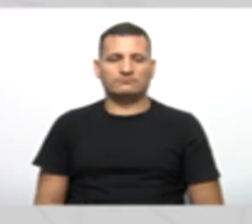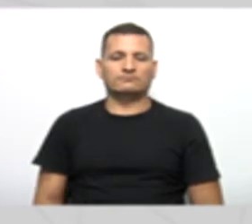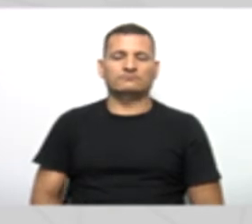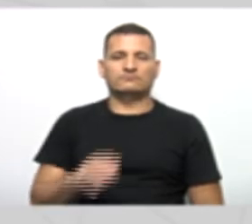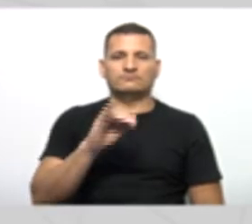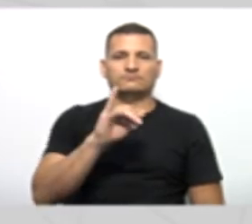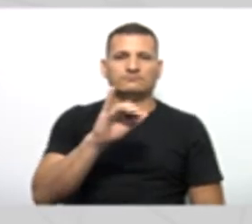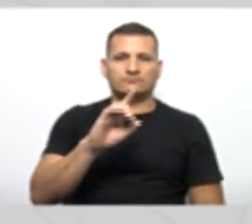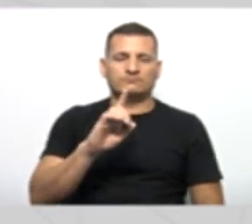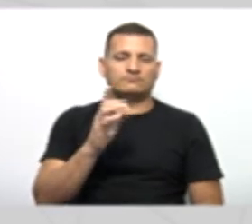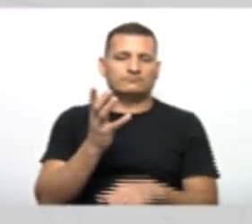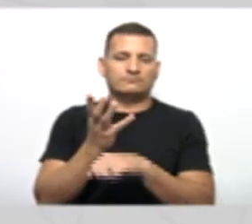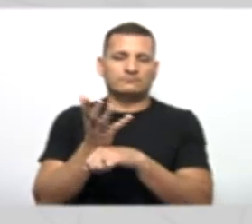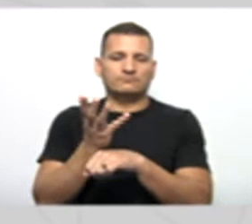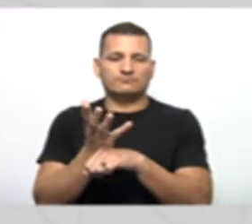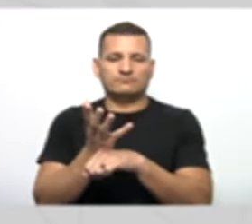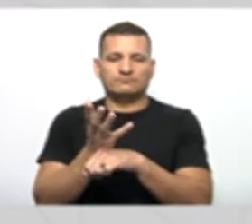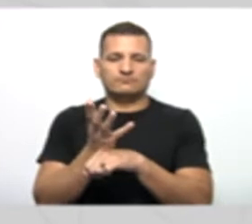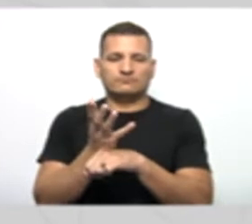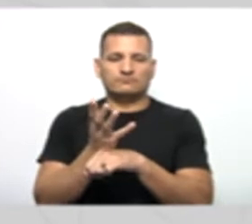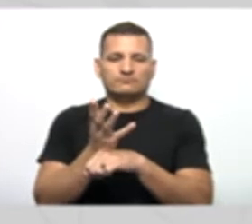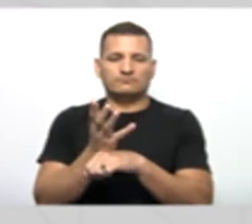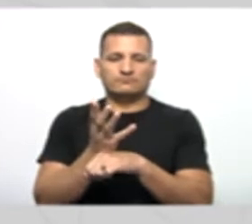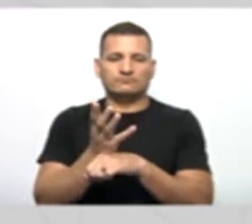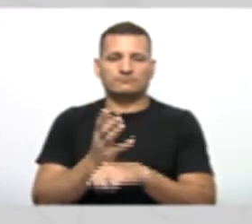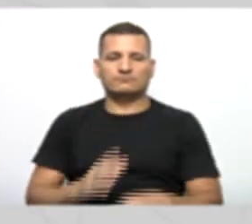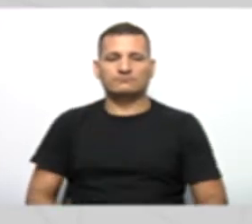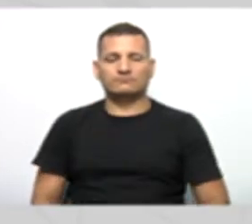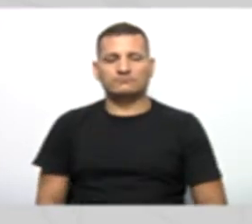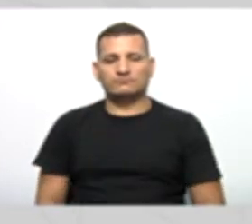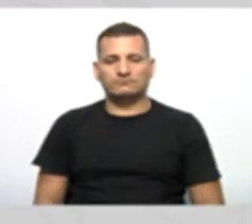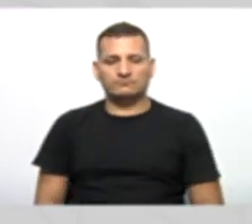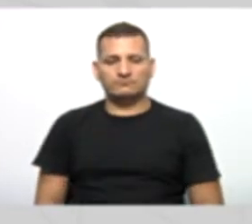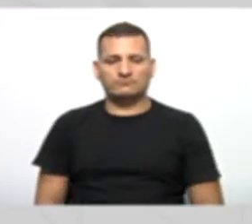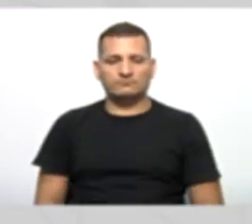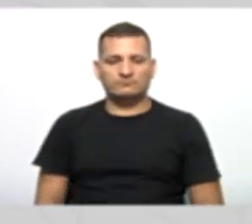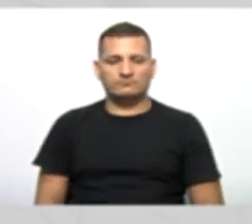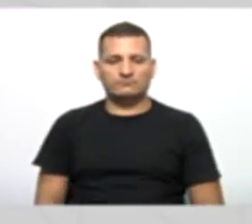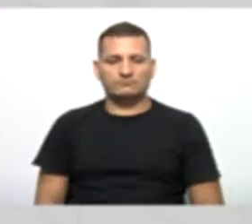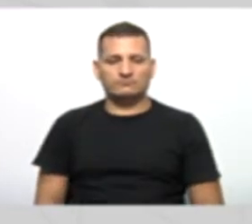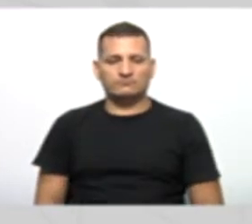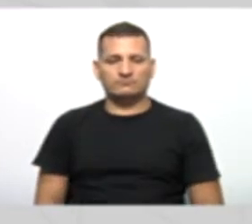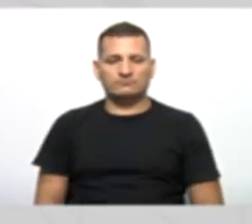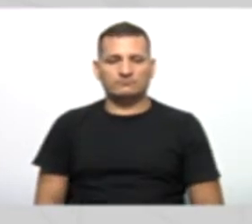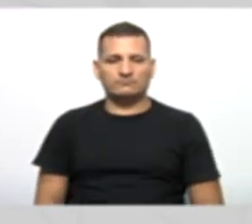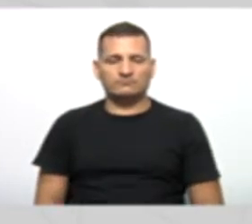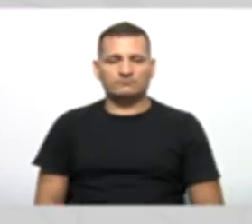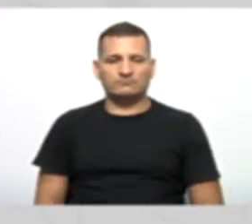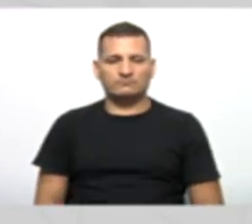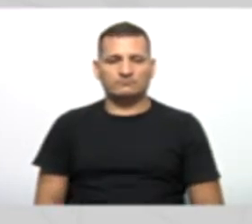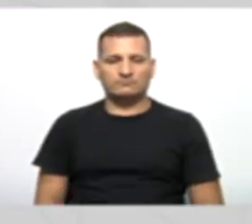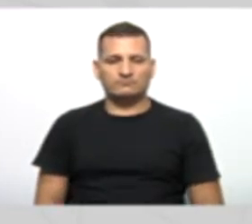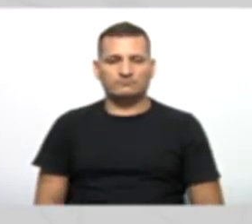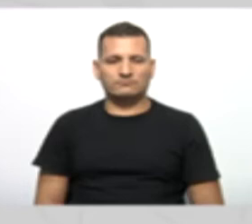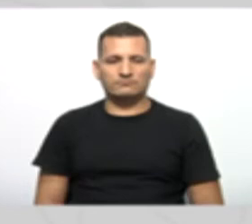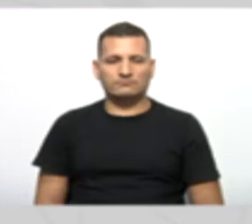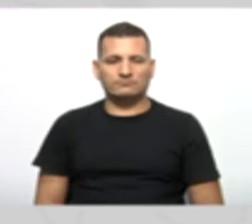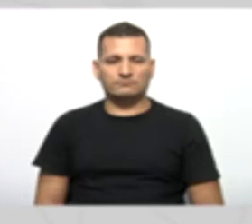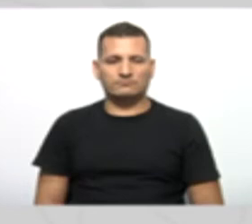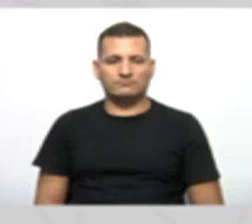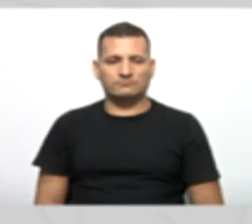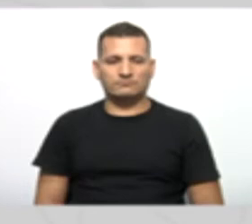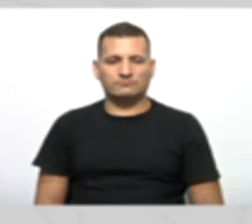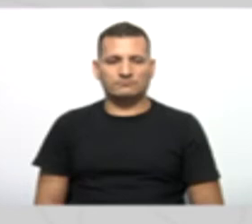disciplina, que é esse camaradinha que a gente criou aqui, que é a nossa chave,